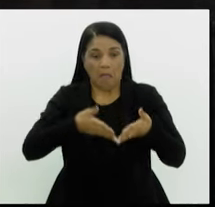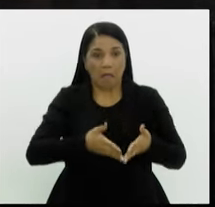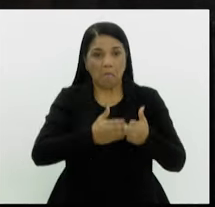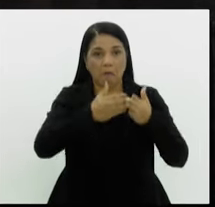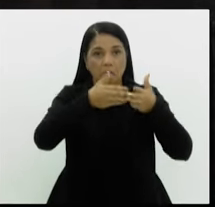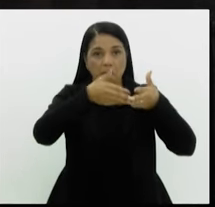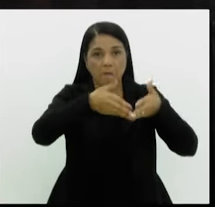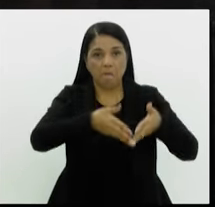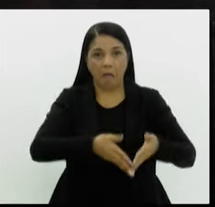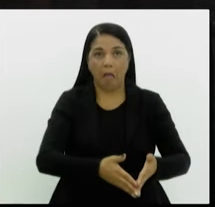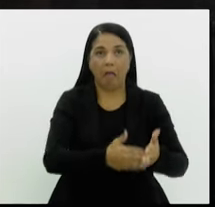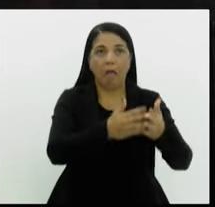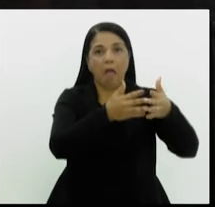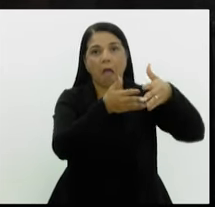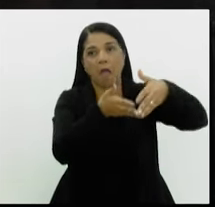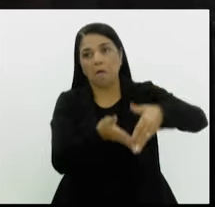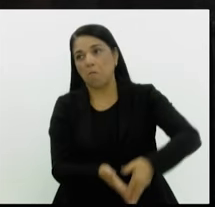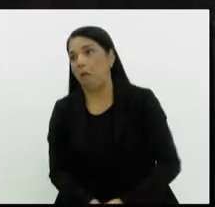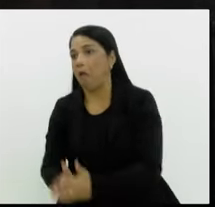o capitão do navio,